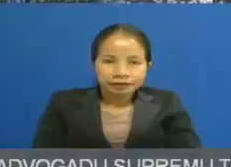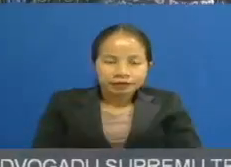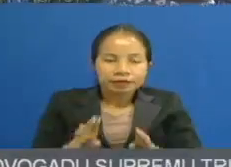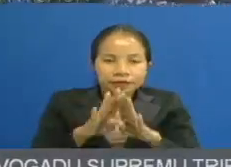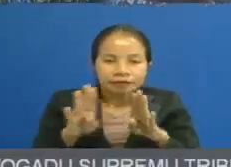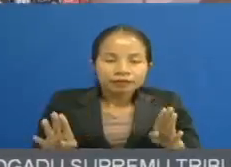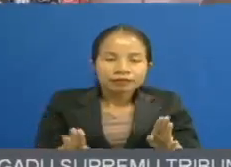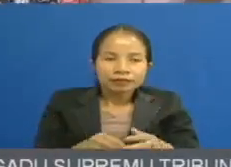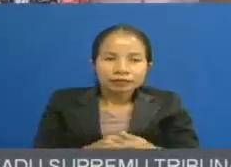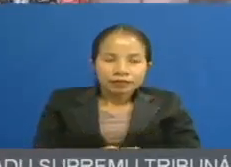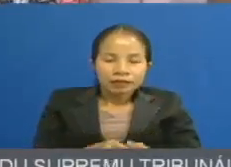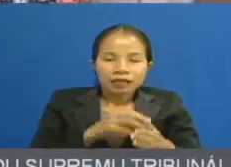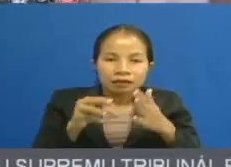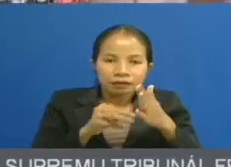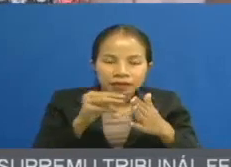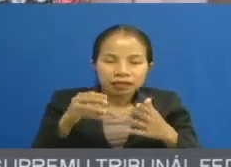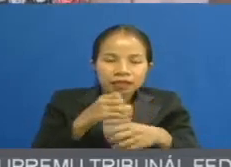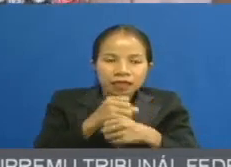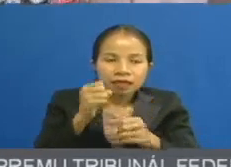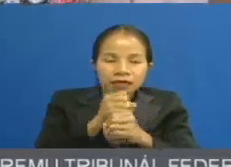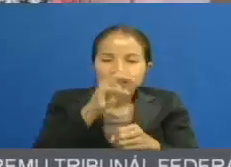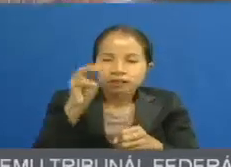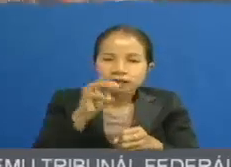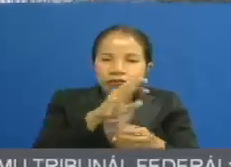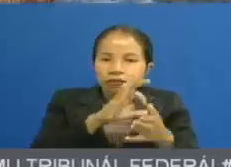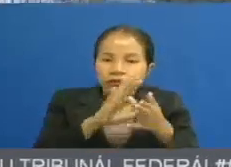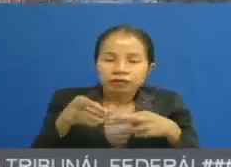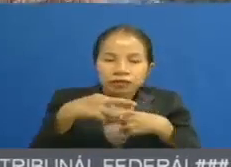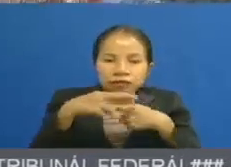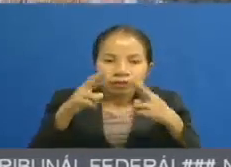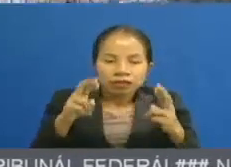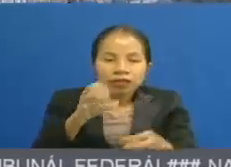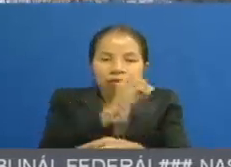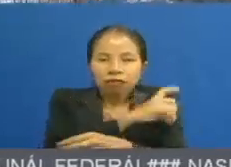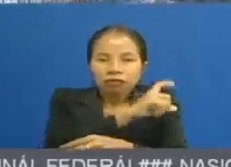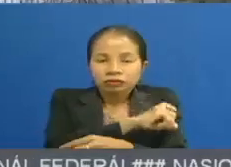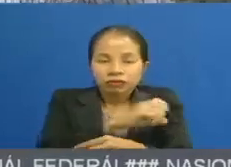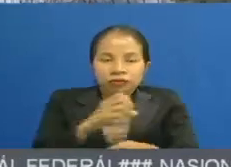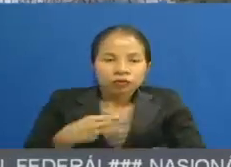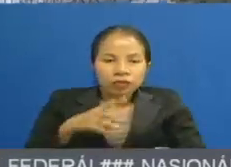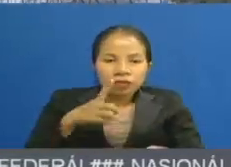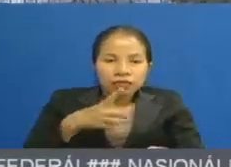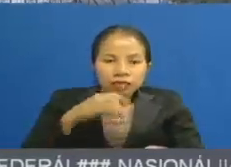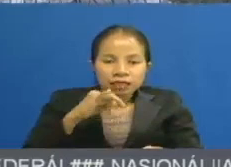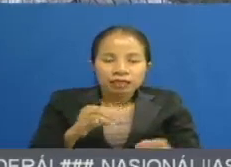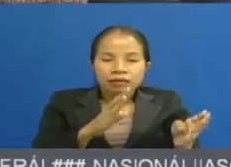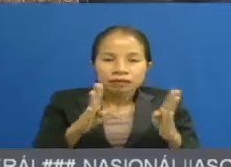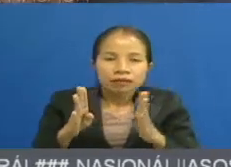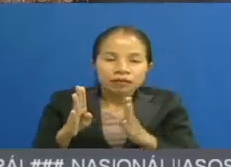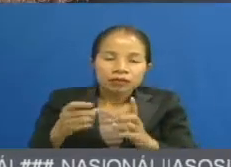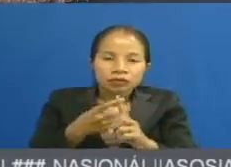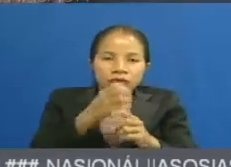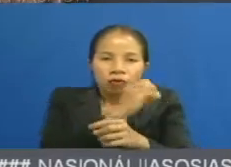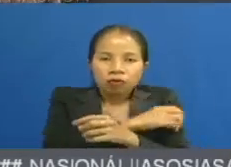Lançamento do boletim mediador ne halau e segunda-feira ne e salão Oxfam Hurilarandile. Nebe organiza husi Oxfam